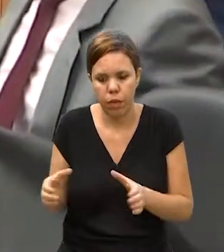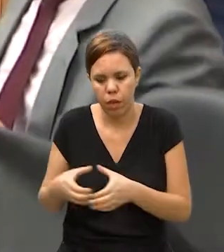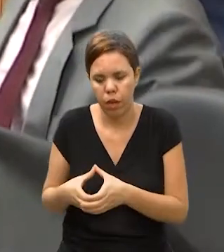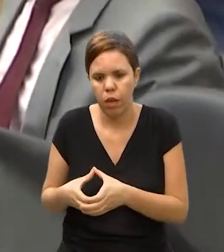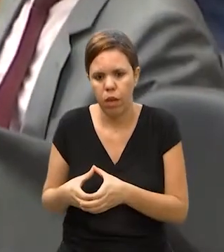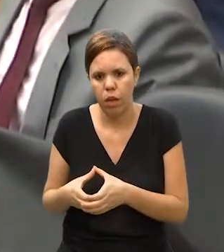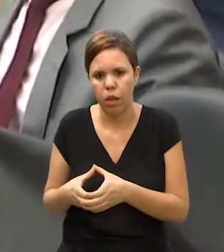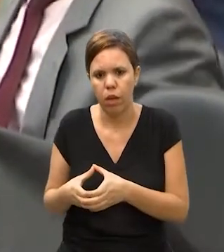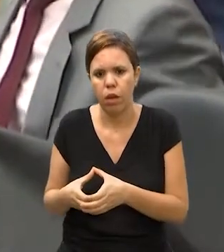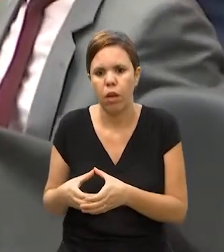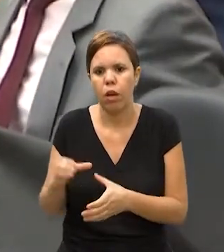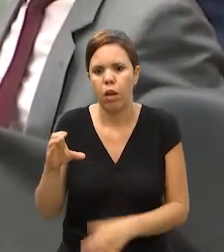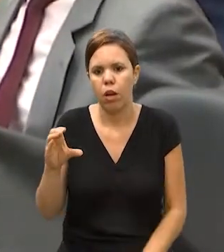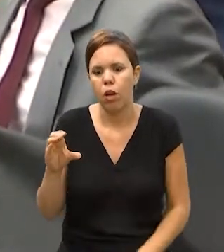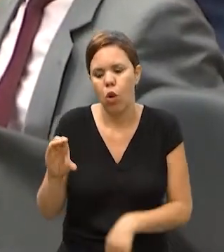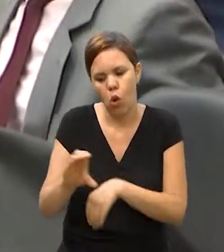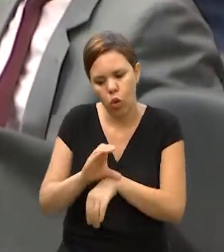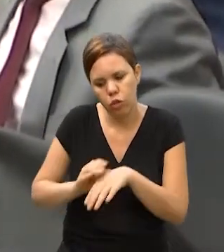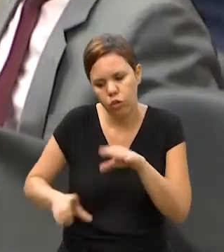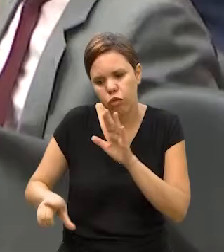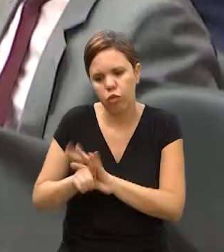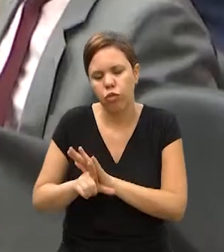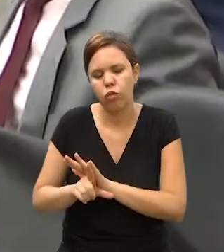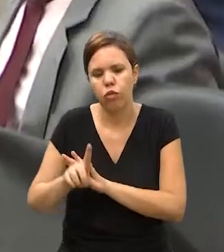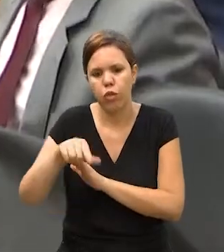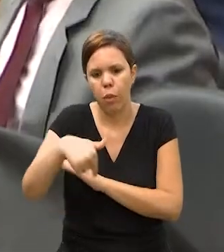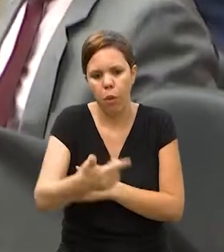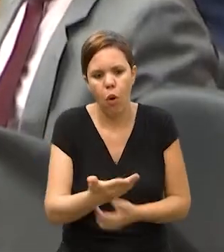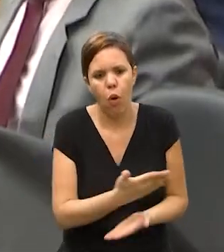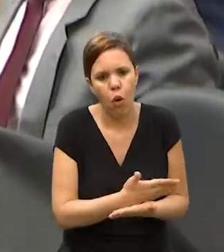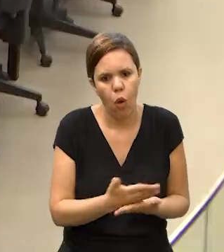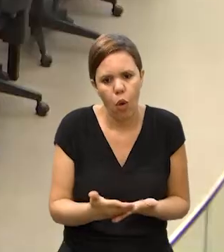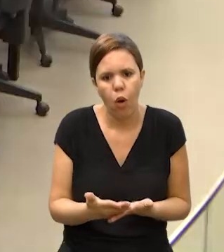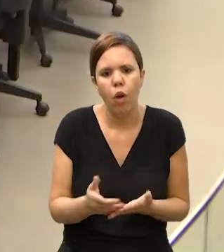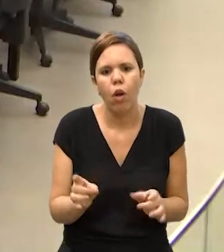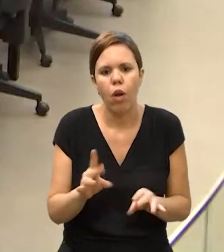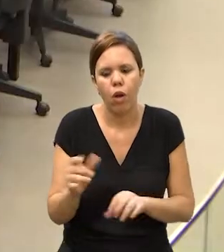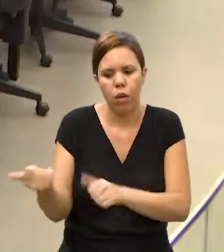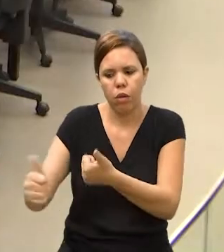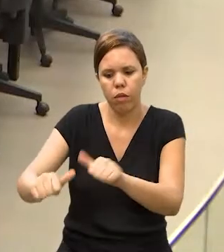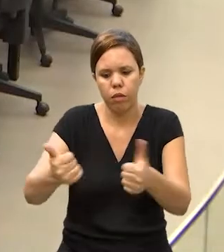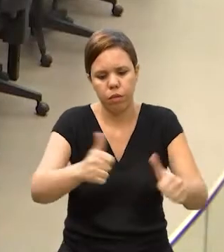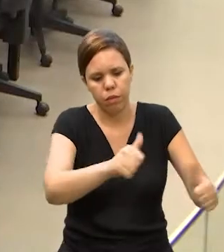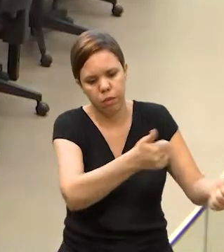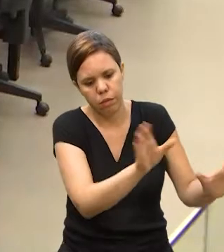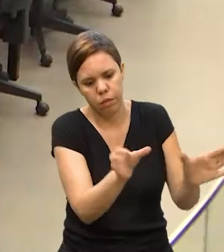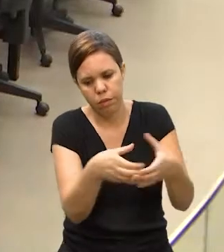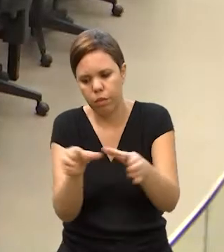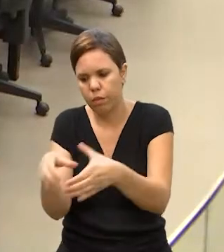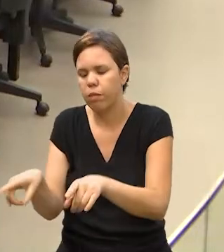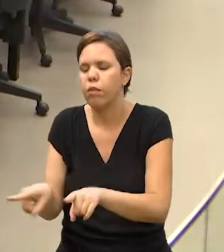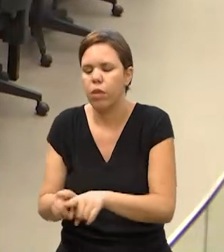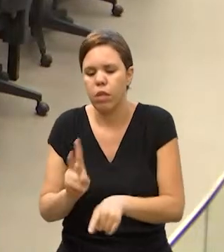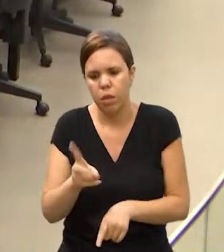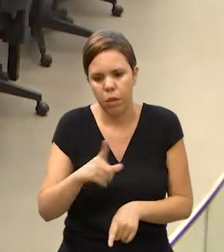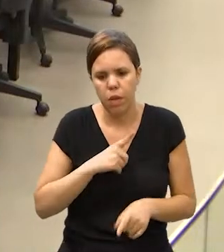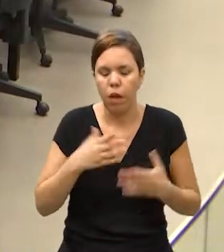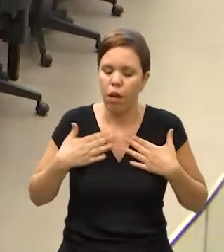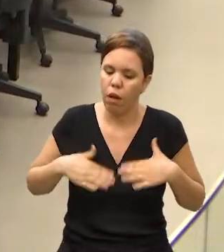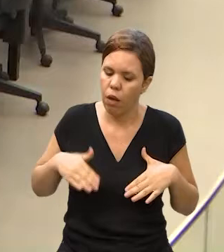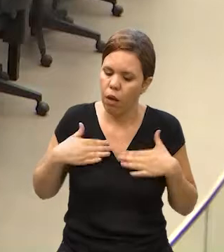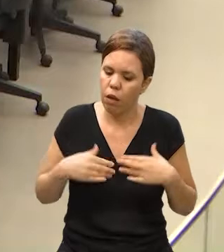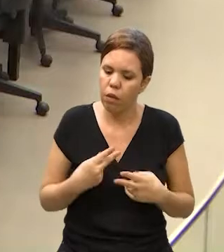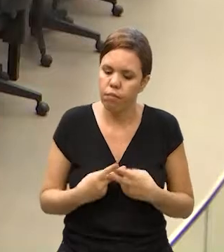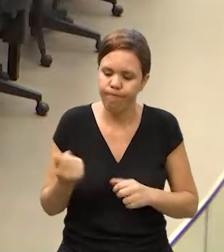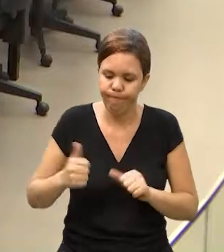pela Comissão de Constituição e Legalidade, para depois começar a tramitar na casa. Então, a gente tem que sempre ter cautela